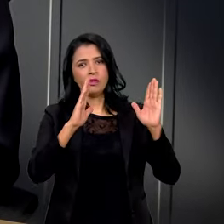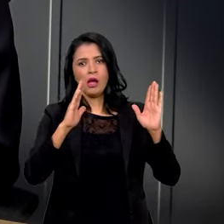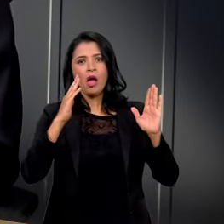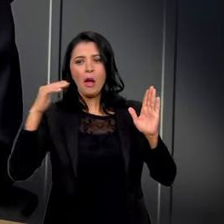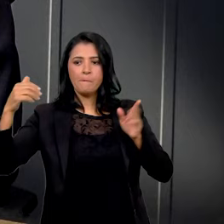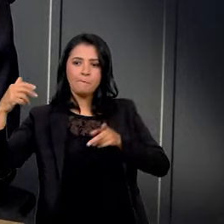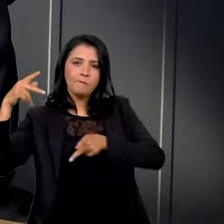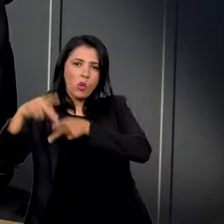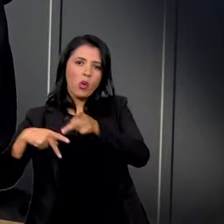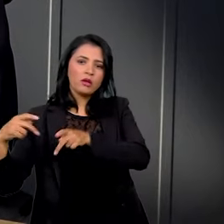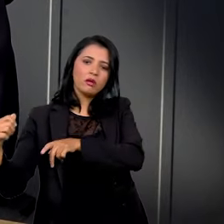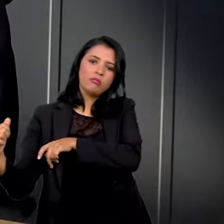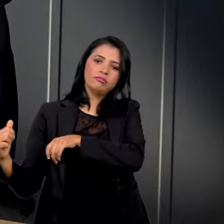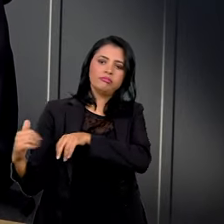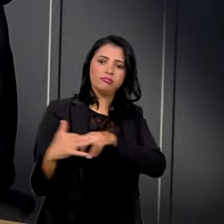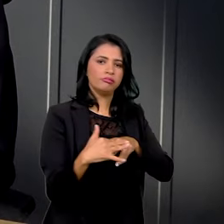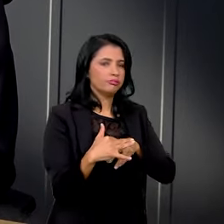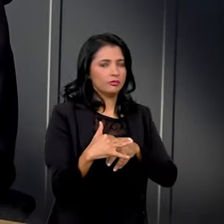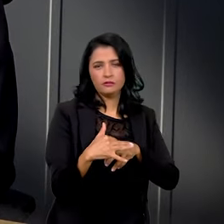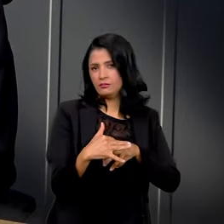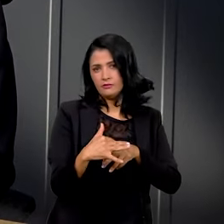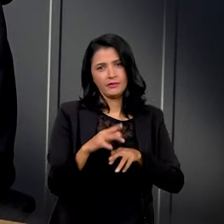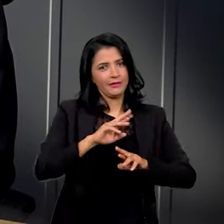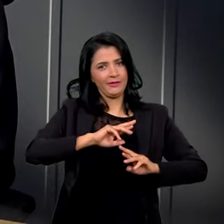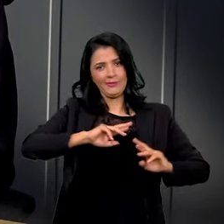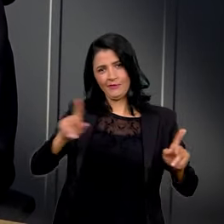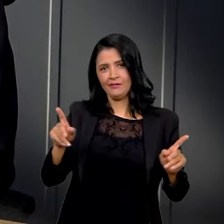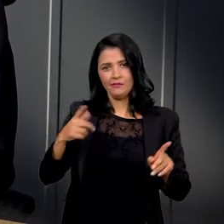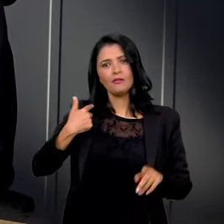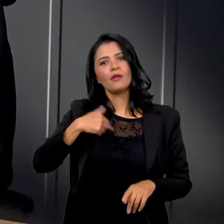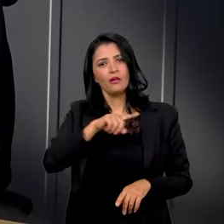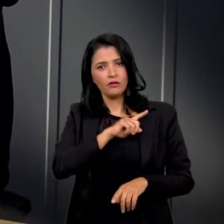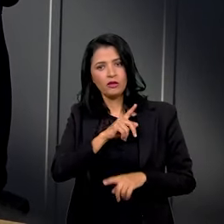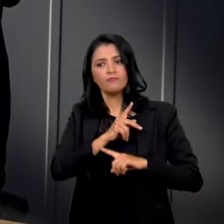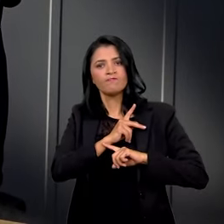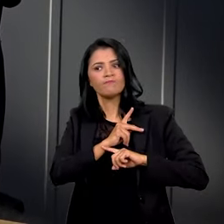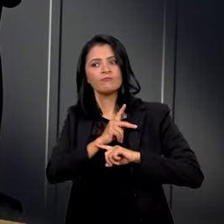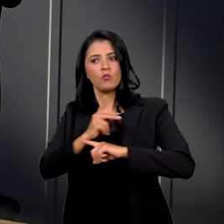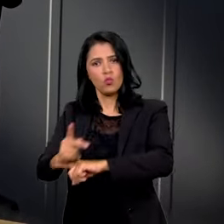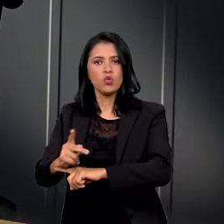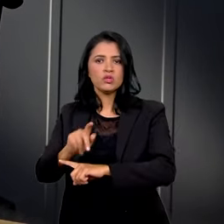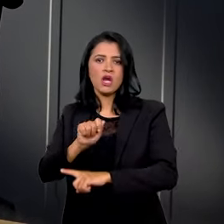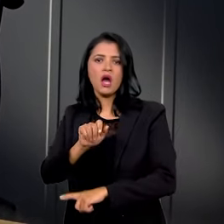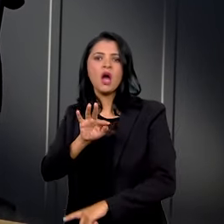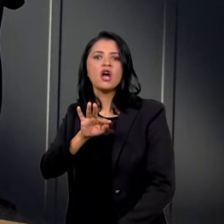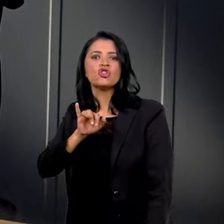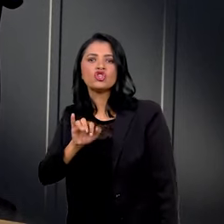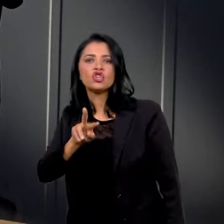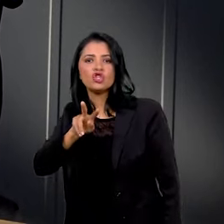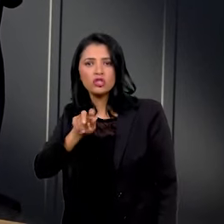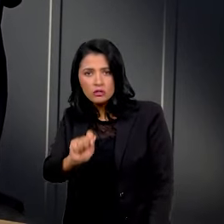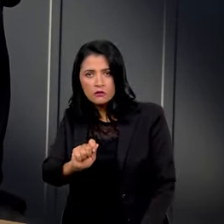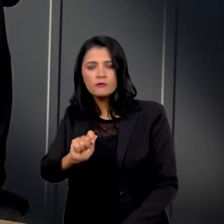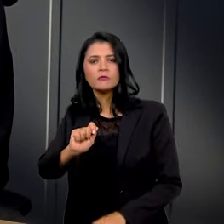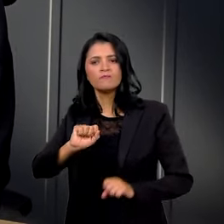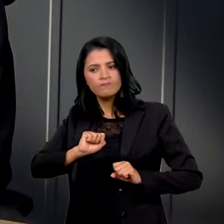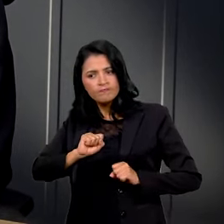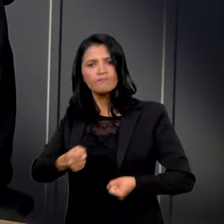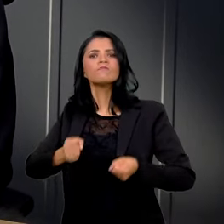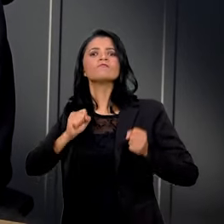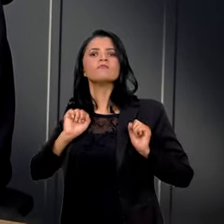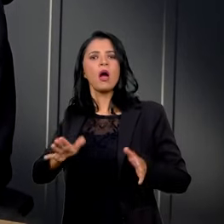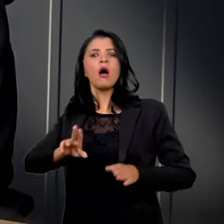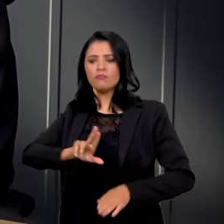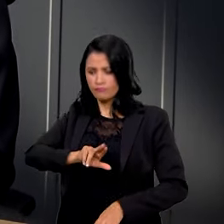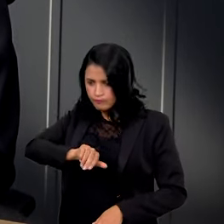proativo preventivo para ofertar mais proteção então ah quando a gente tem a estratégia por exemplo do forças né que a gente amplia